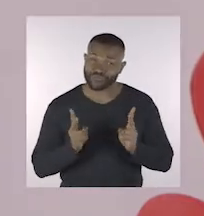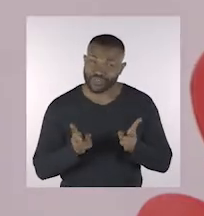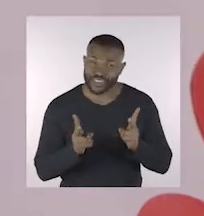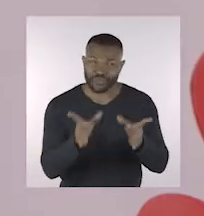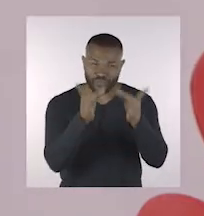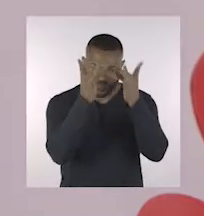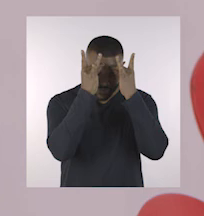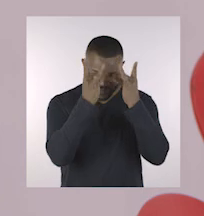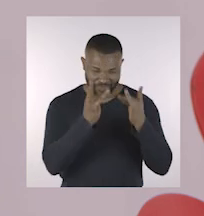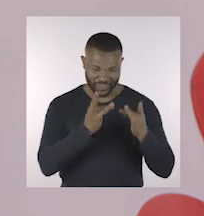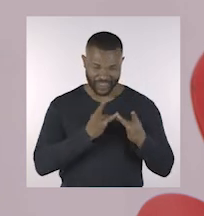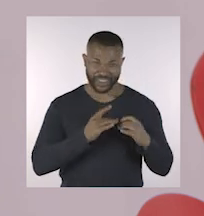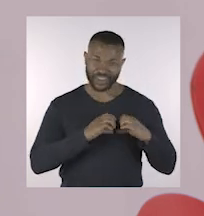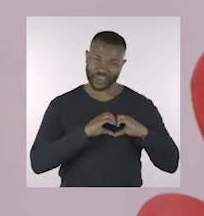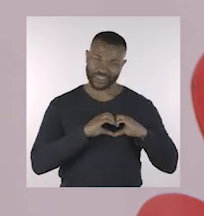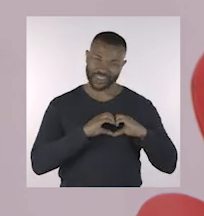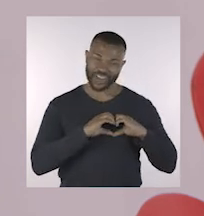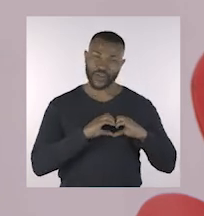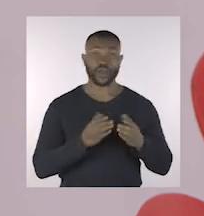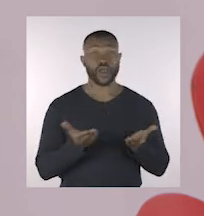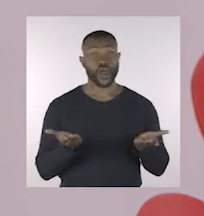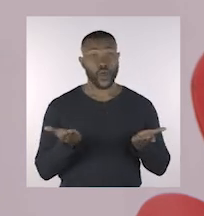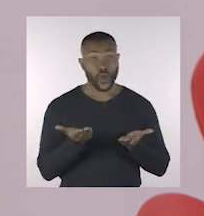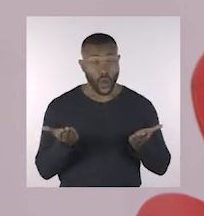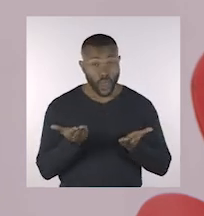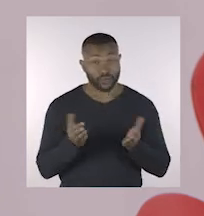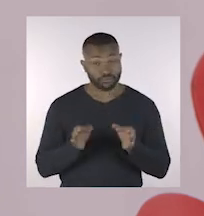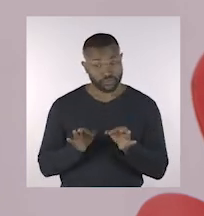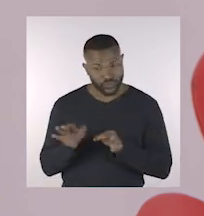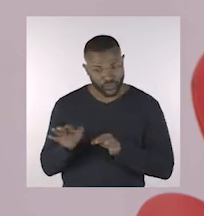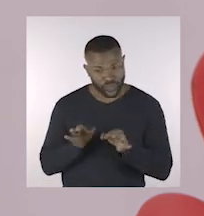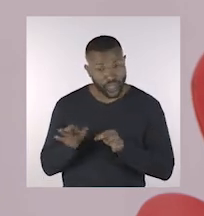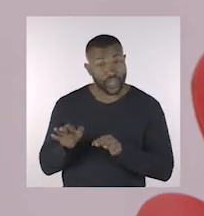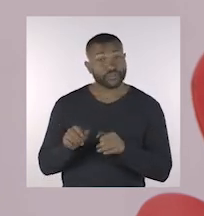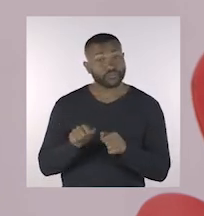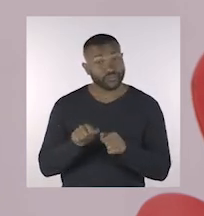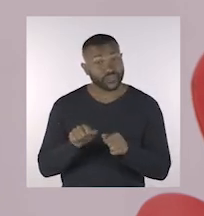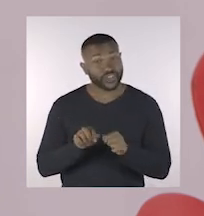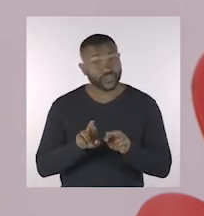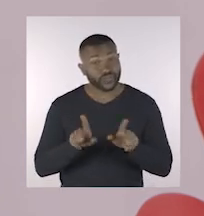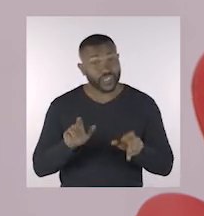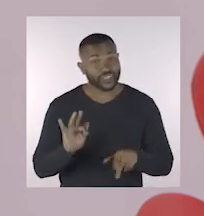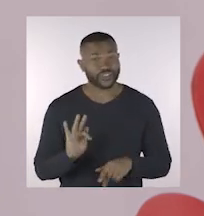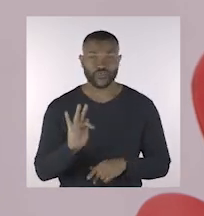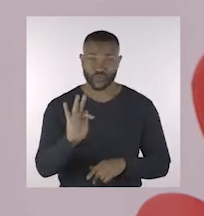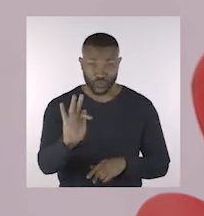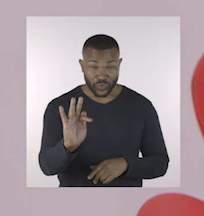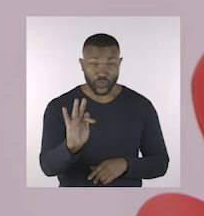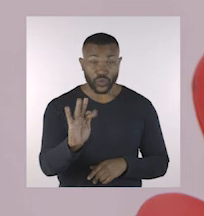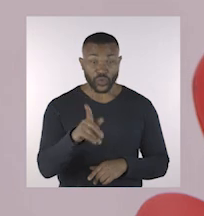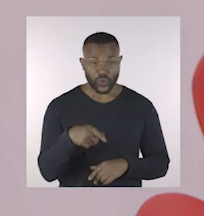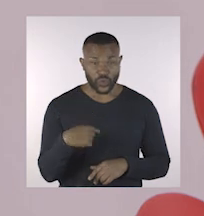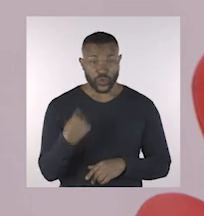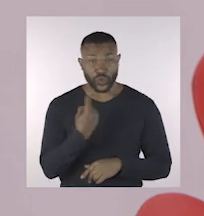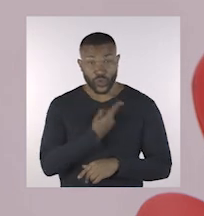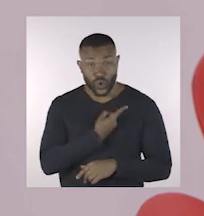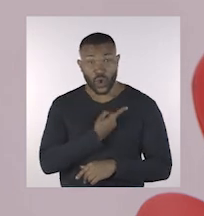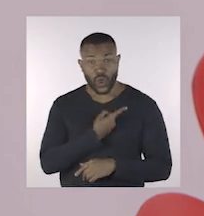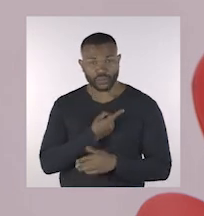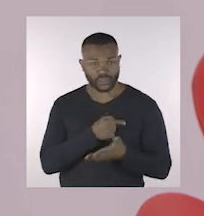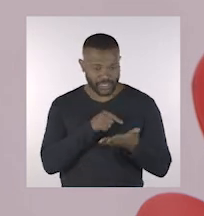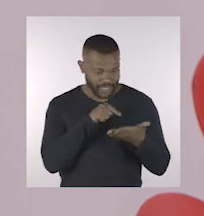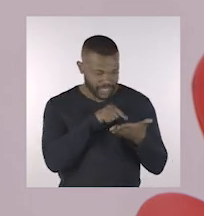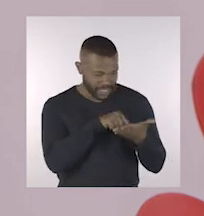que vai ficar para sempre nos nossos corações são iniciativas como essa que vão fazer a diferença lá no final